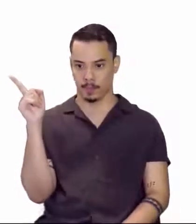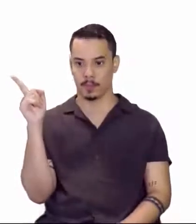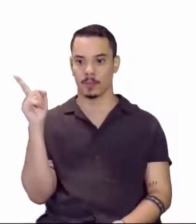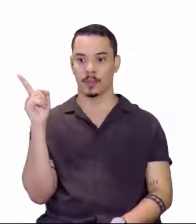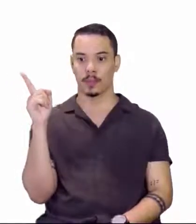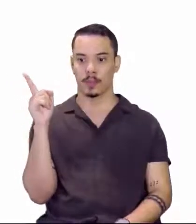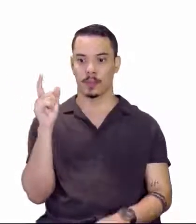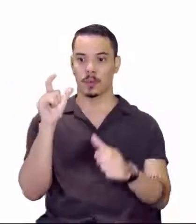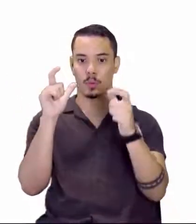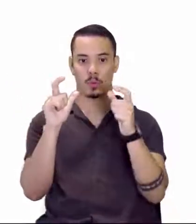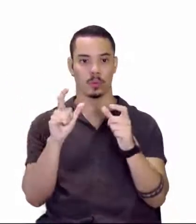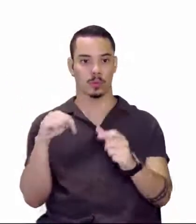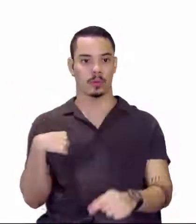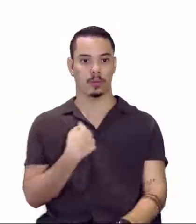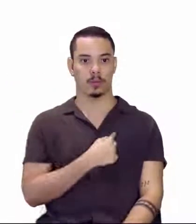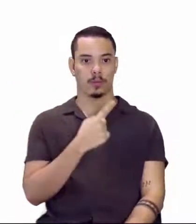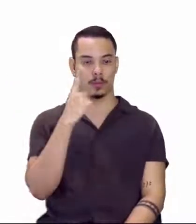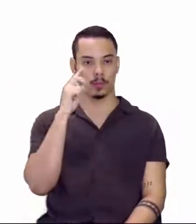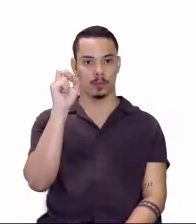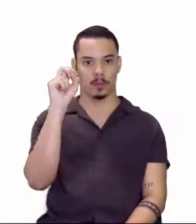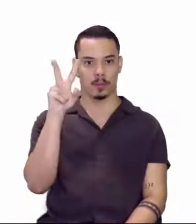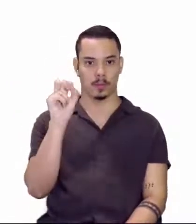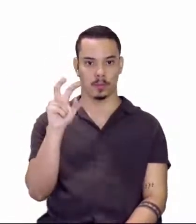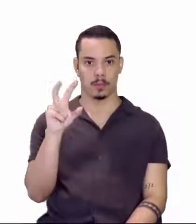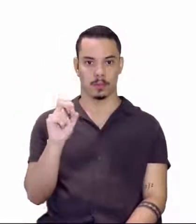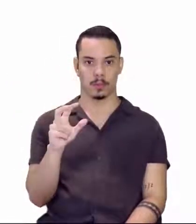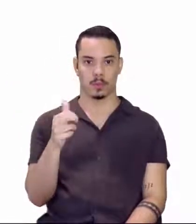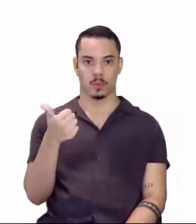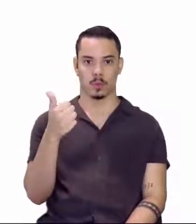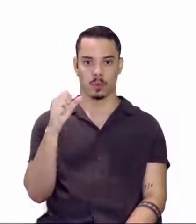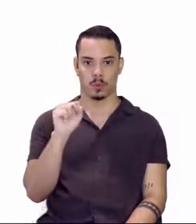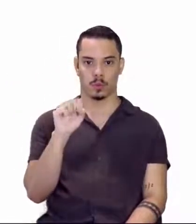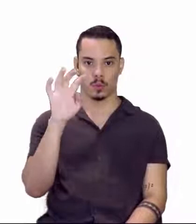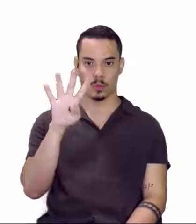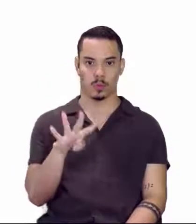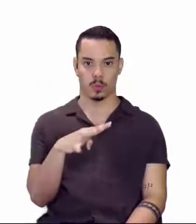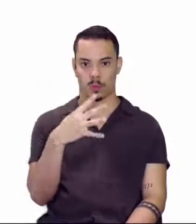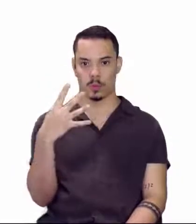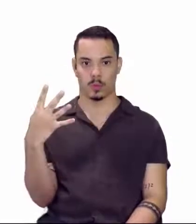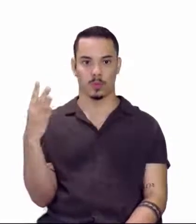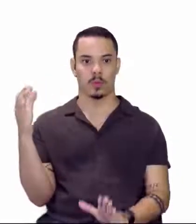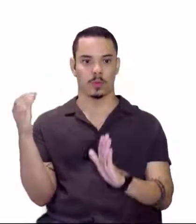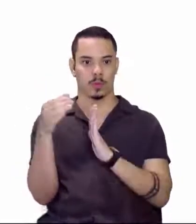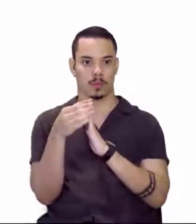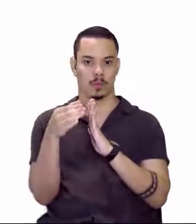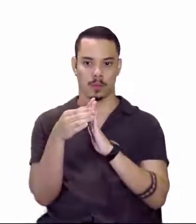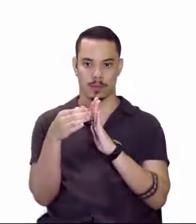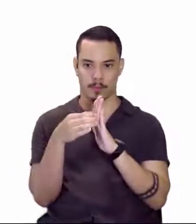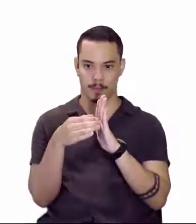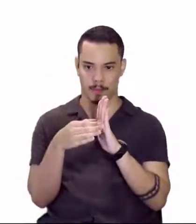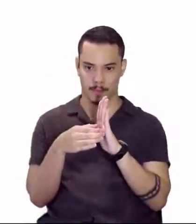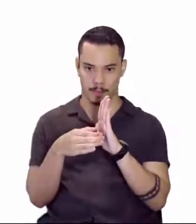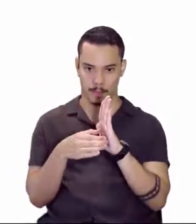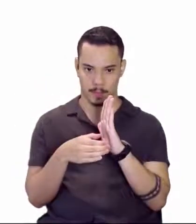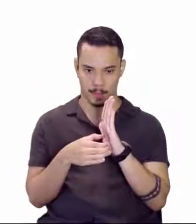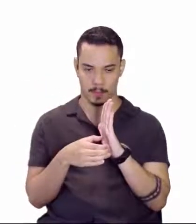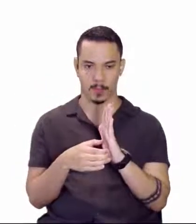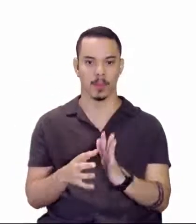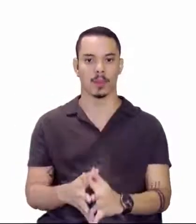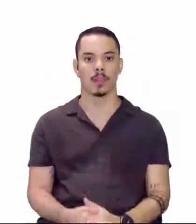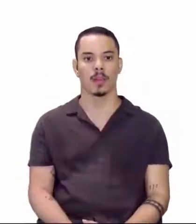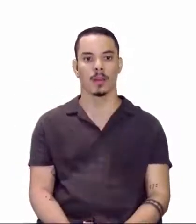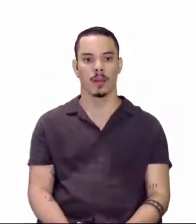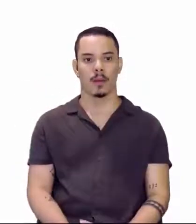nós vimos aqui as 18 colunas verticais, que são chamadas de família. E